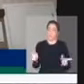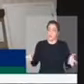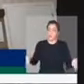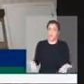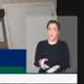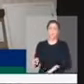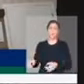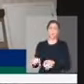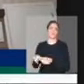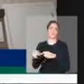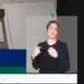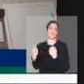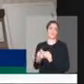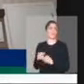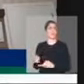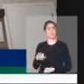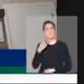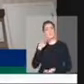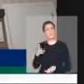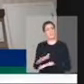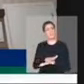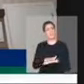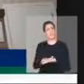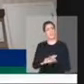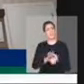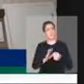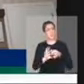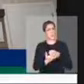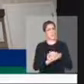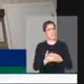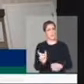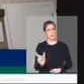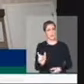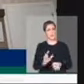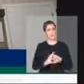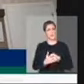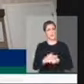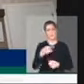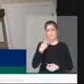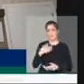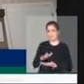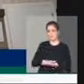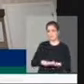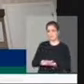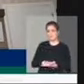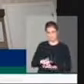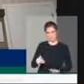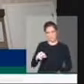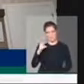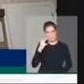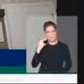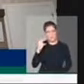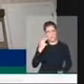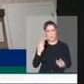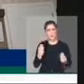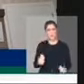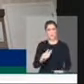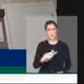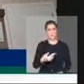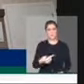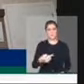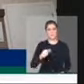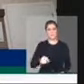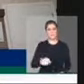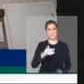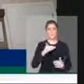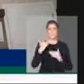fizeram não toca uma vez na palavra of 19 é normal um país de hoje 37 mil